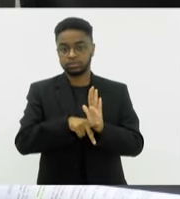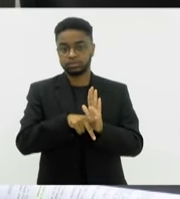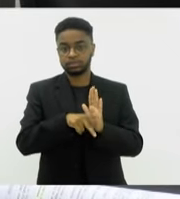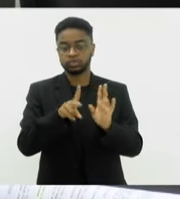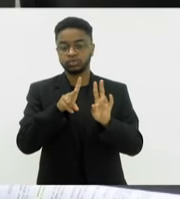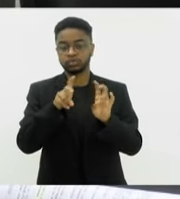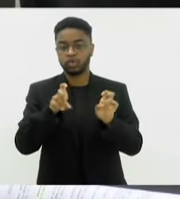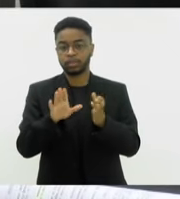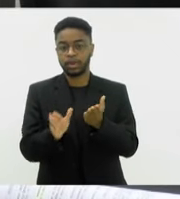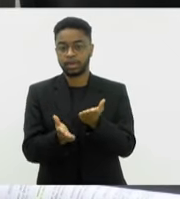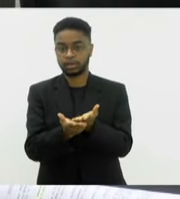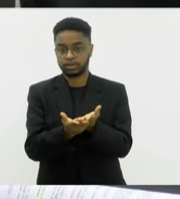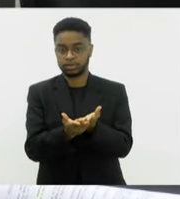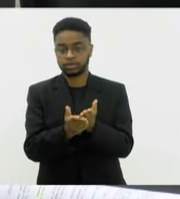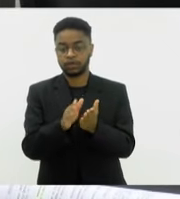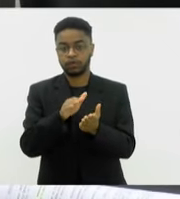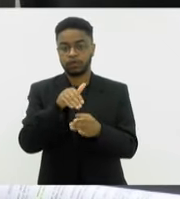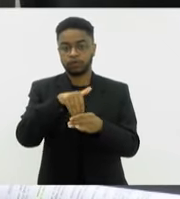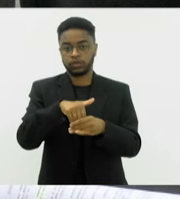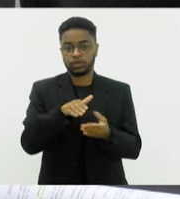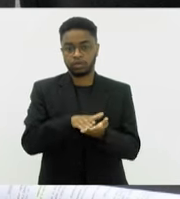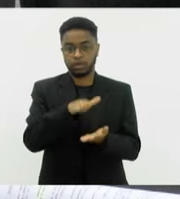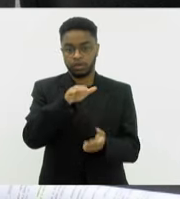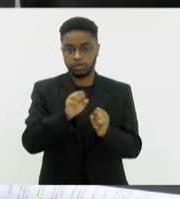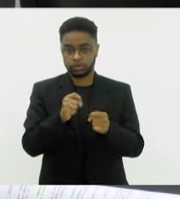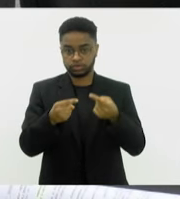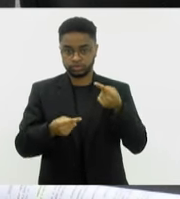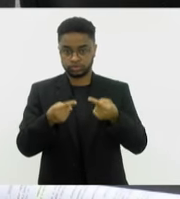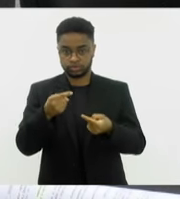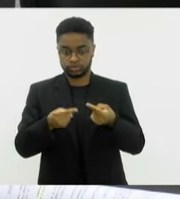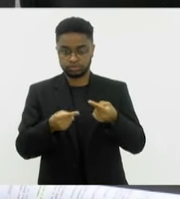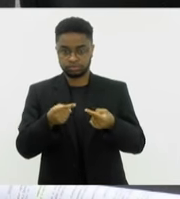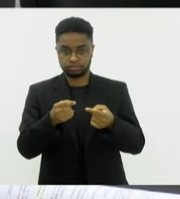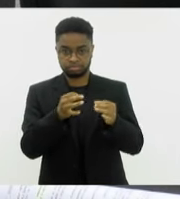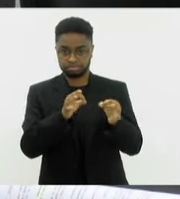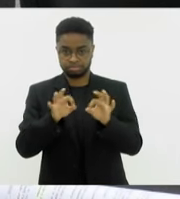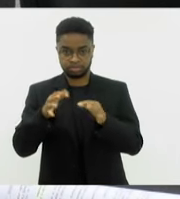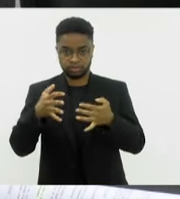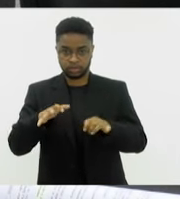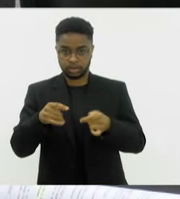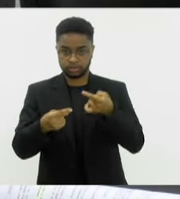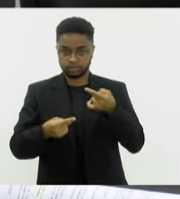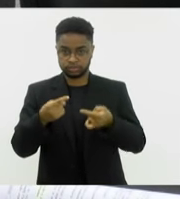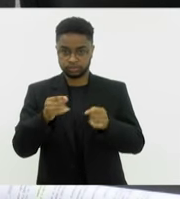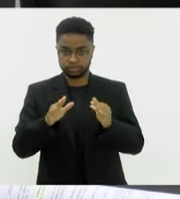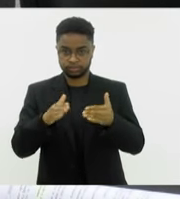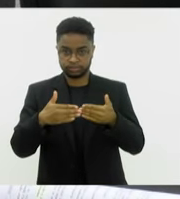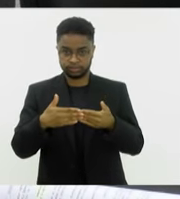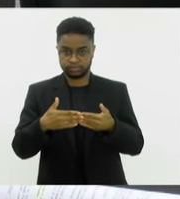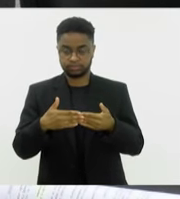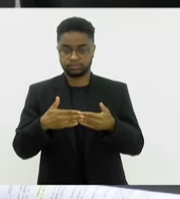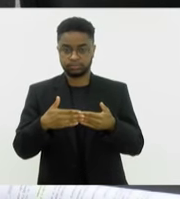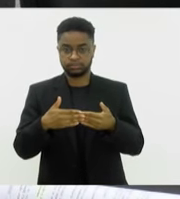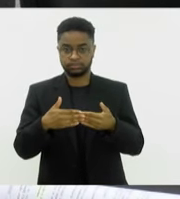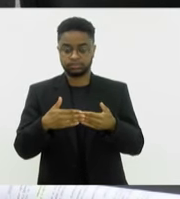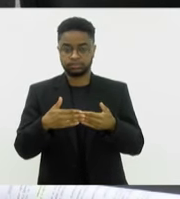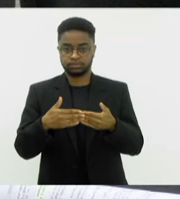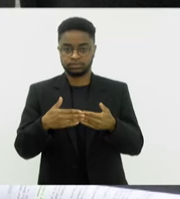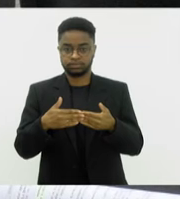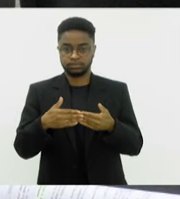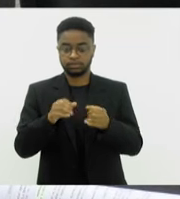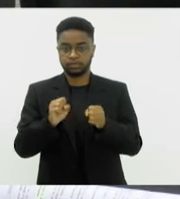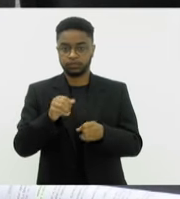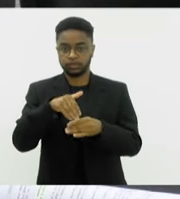sobre anexação, votação em bloco em discussão. Não havendo quem queira discutir, encerrada a discussão,